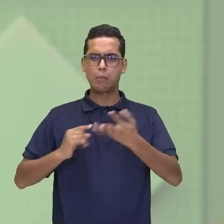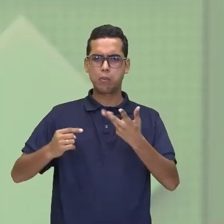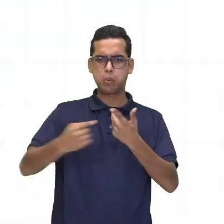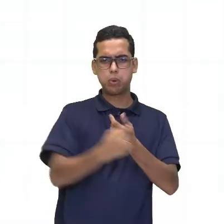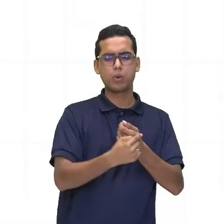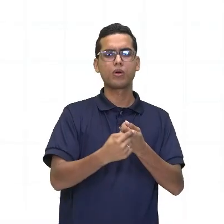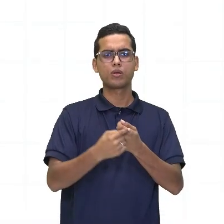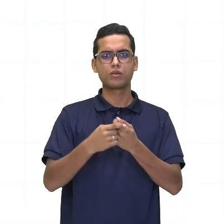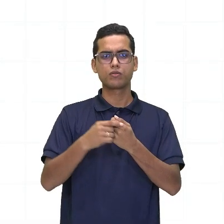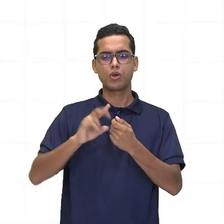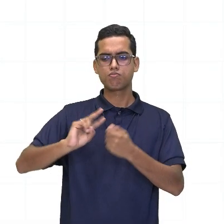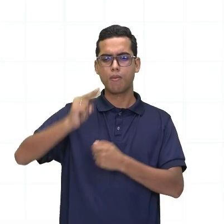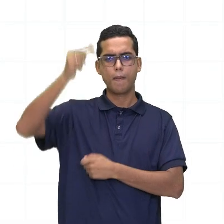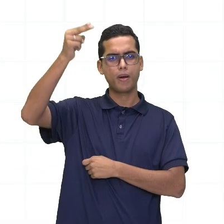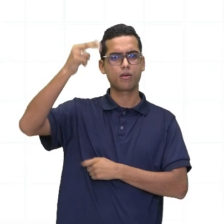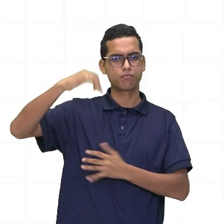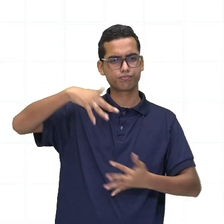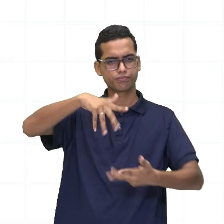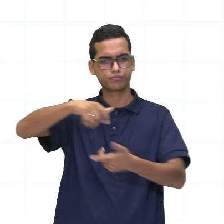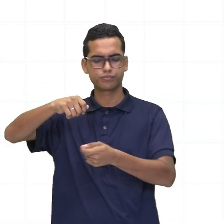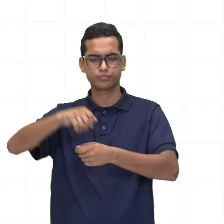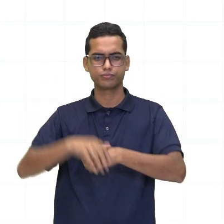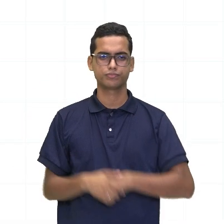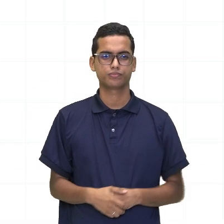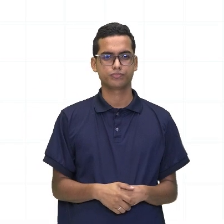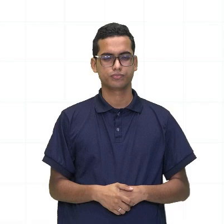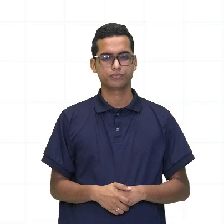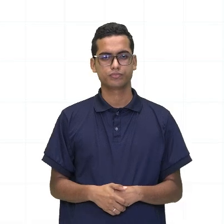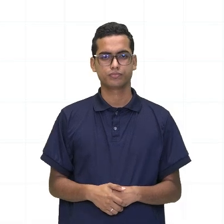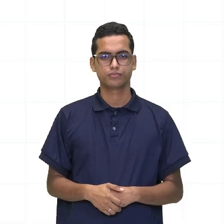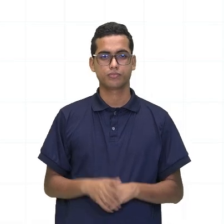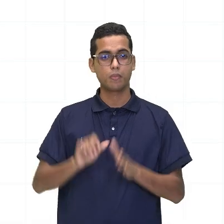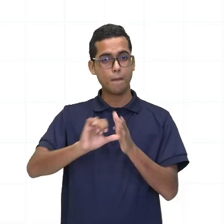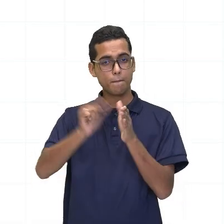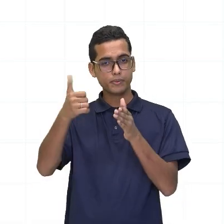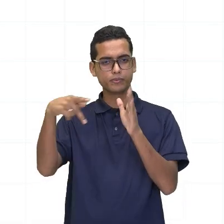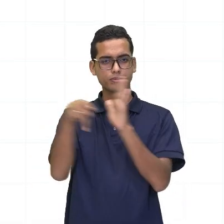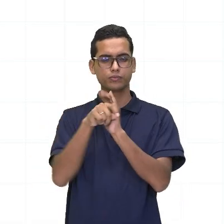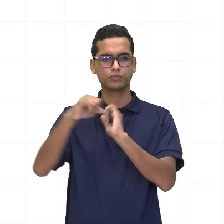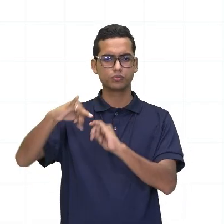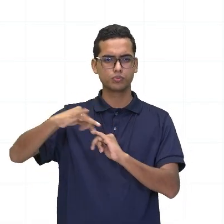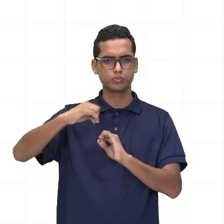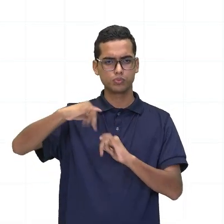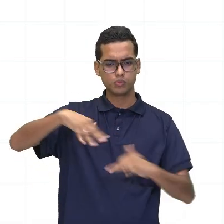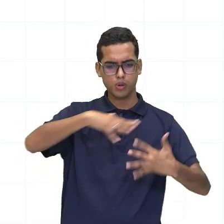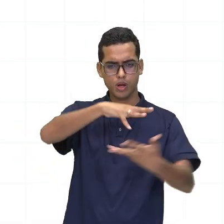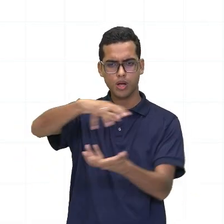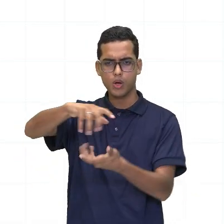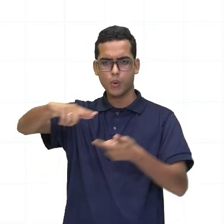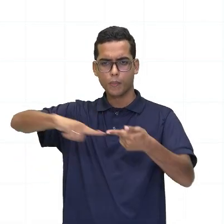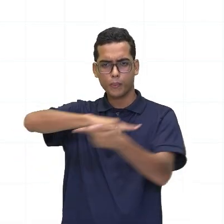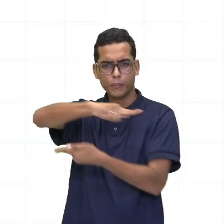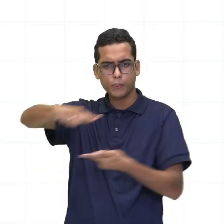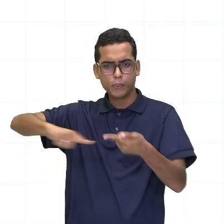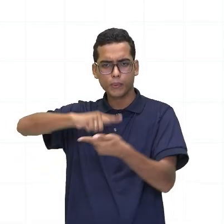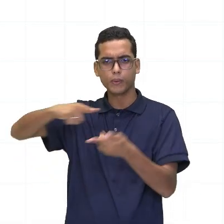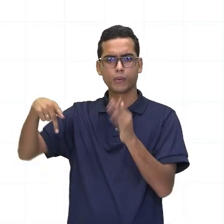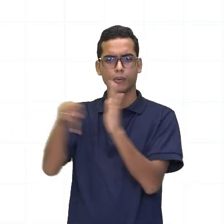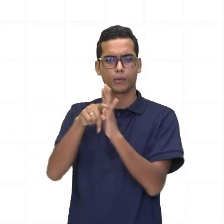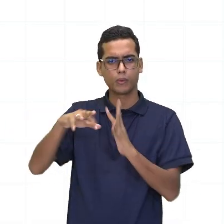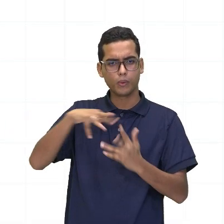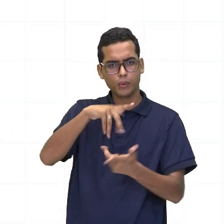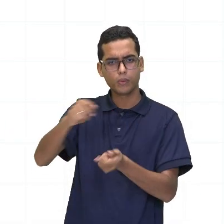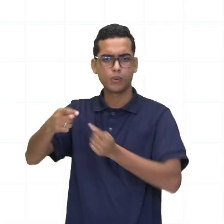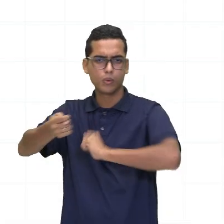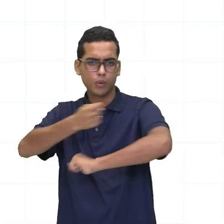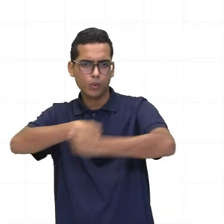todo o mundo, né? Então, vamos conhecer. O primeiro deles é a globalização das viagens e do comércio, a urbanização não